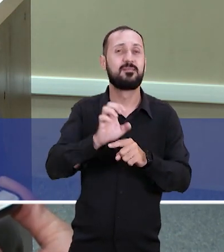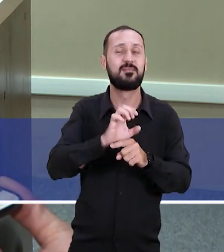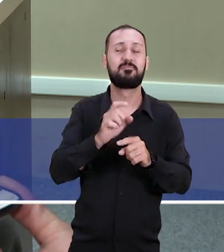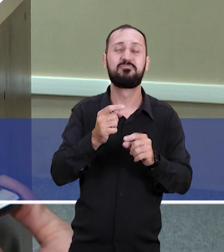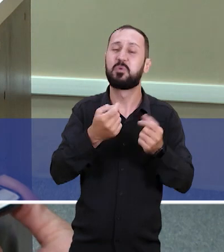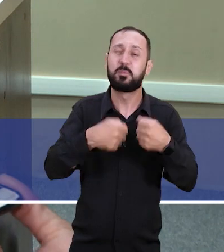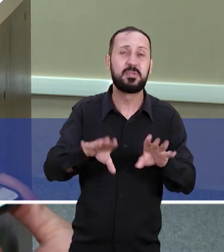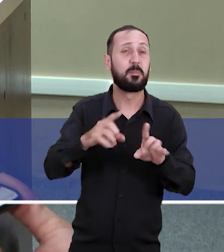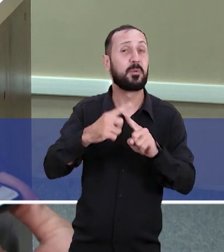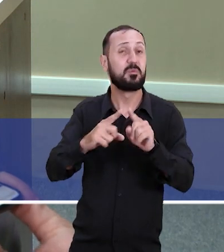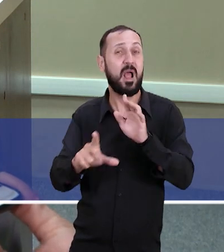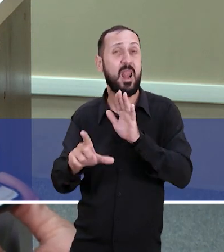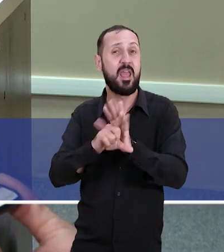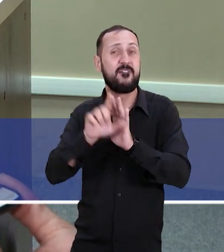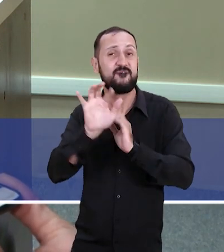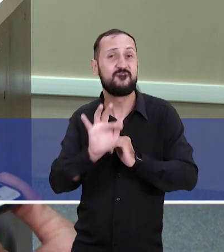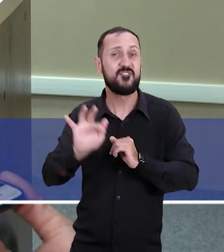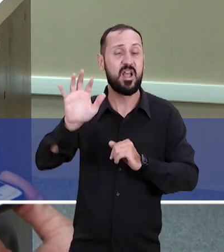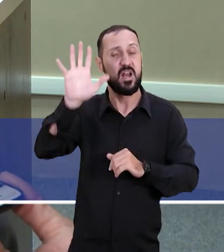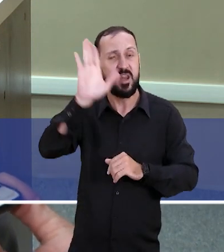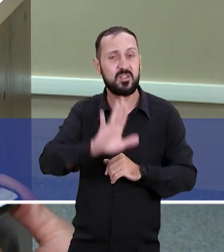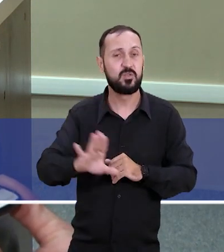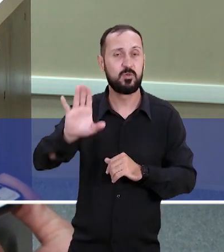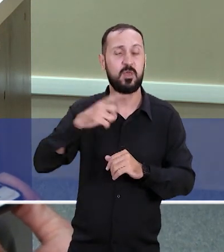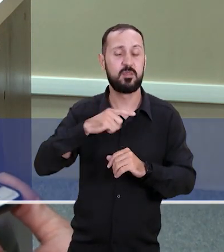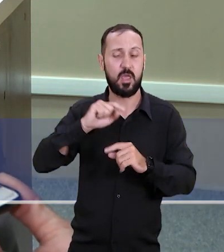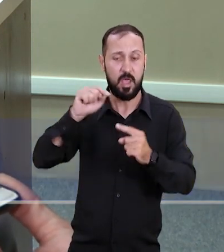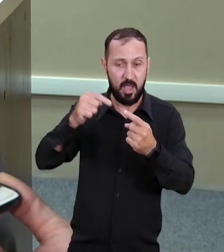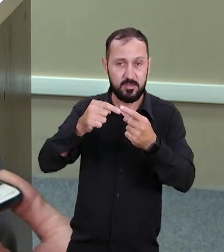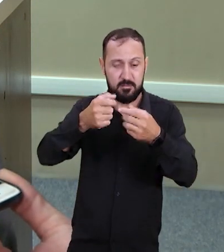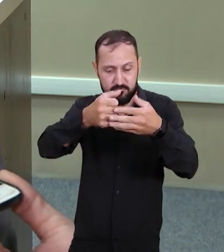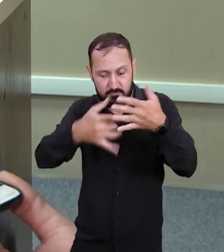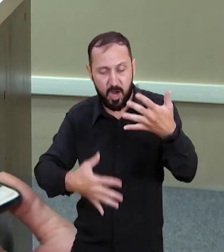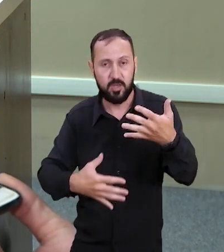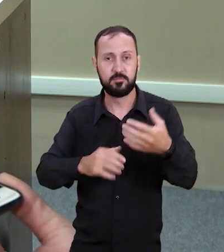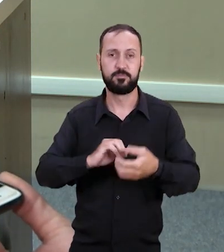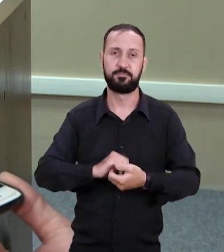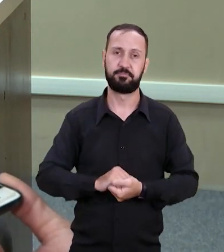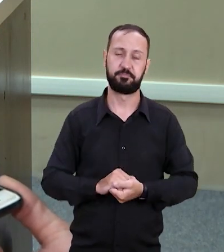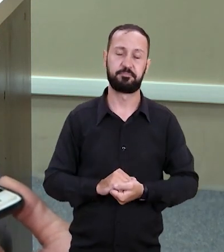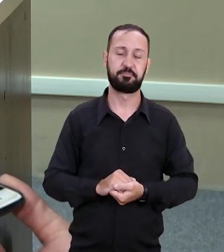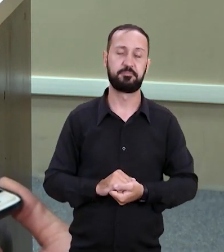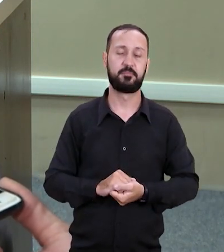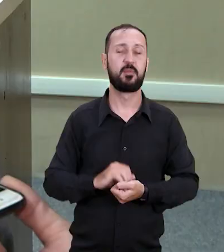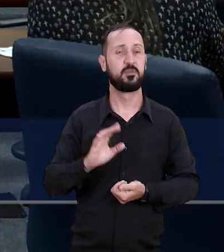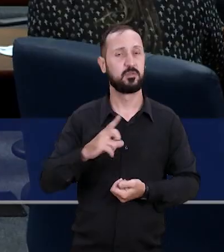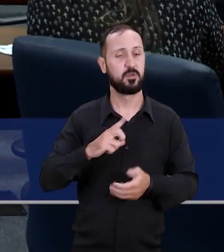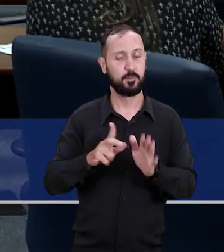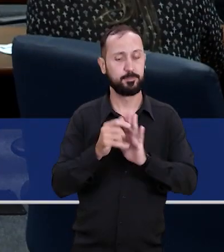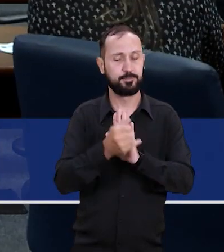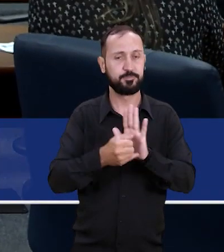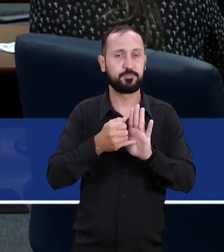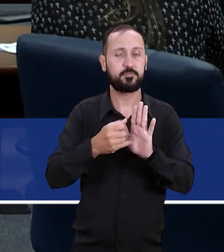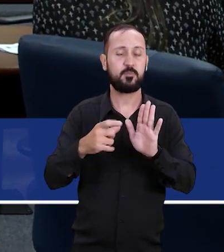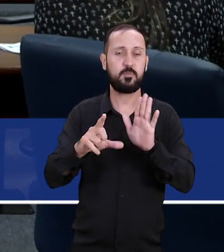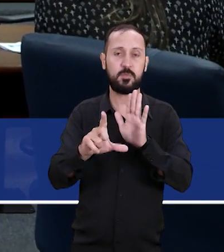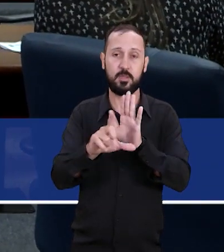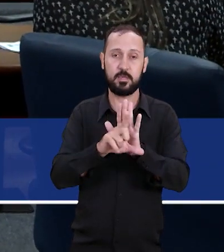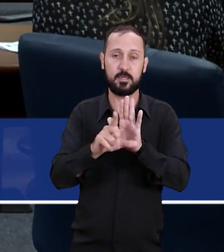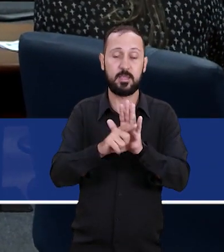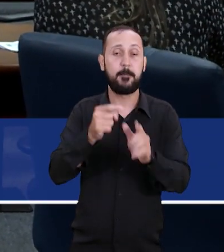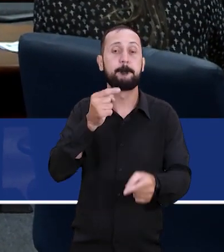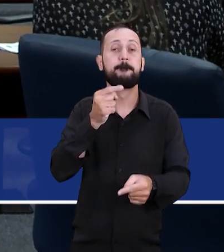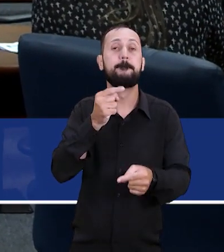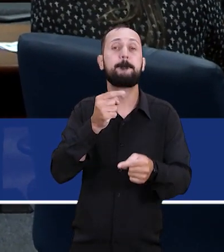lei inócua, uma vez que já existe a lei nacional que contempla esta e todas as outras hipóteses. Já o projeto de